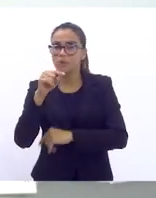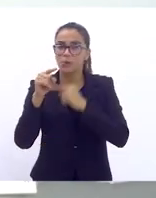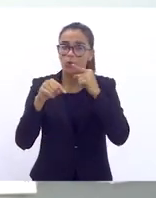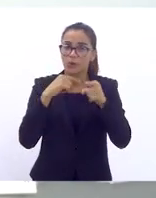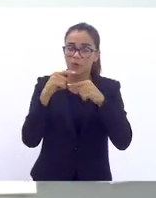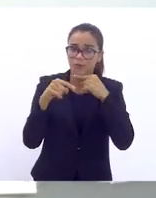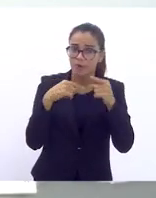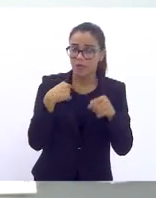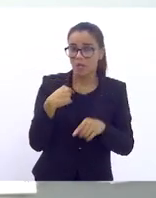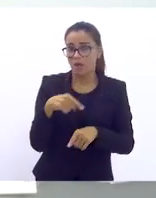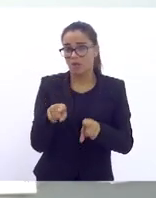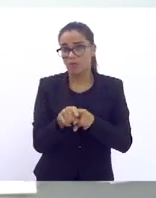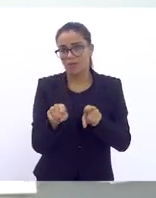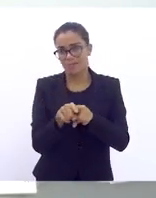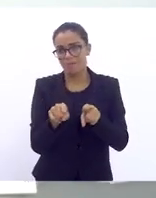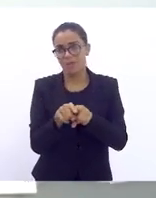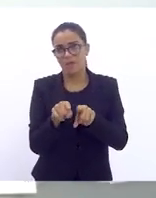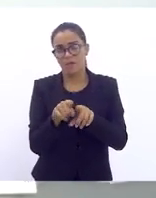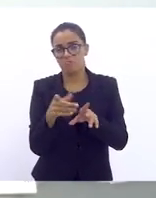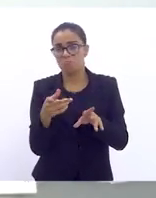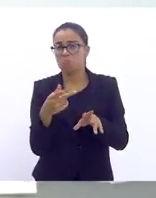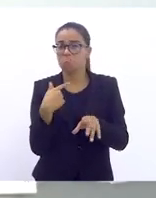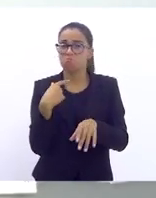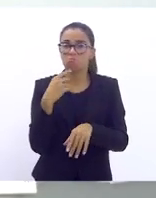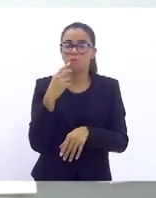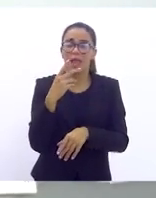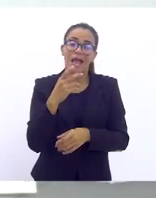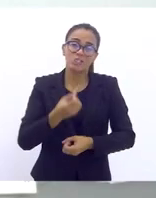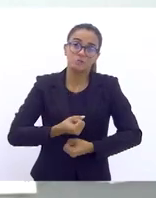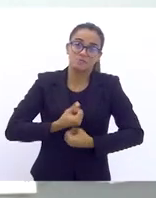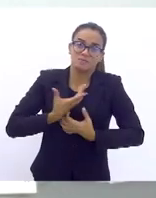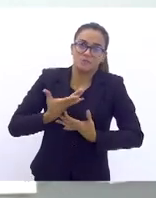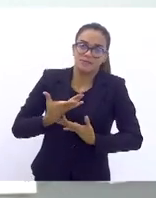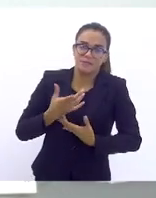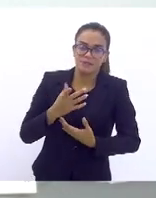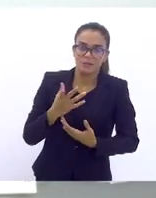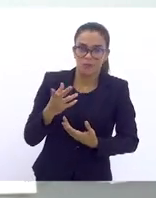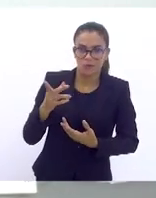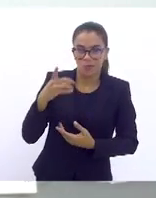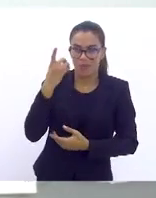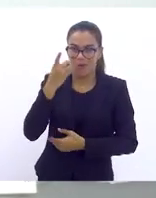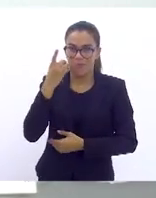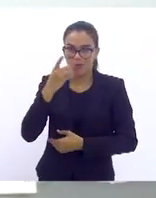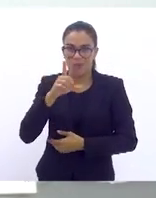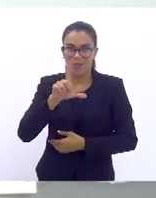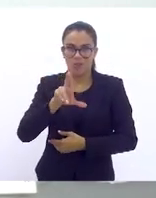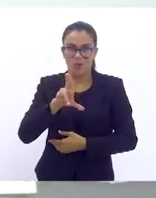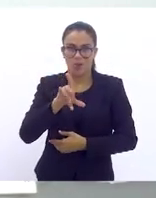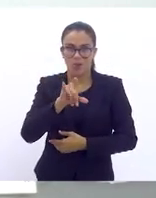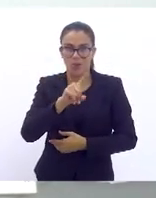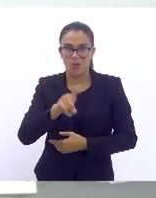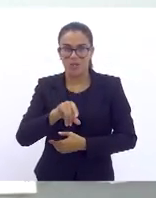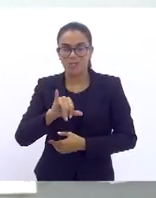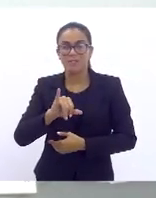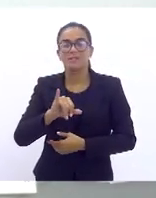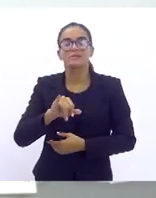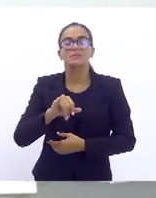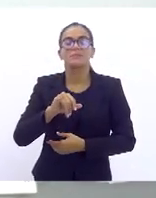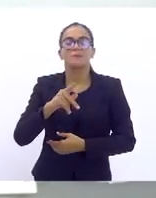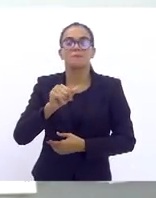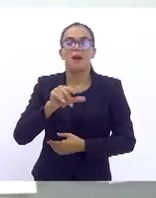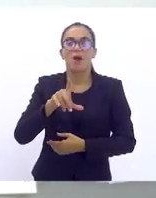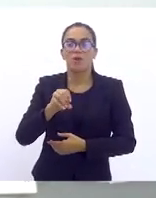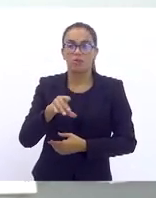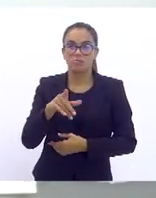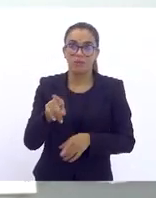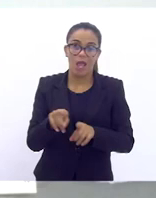me aproprio aqui sem mencionar a expressão ou tudo que falou o Deputado Luiz Paulo e vou pegar uma palavra